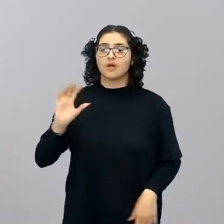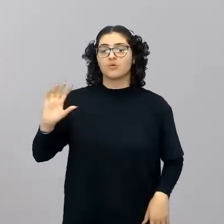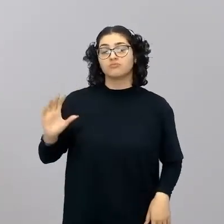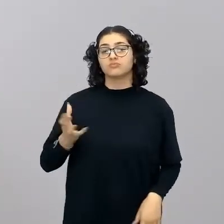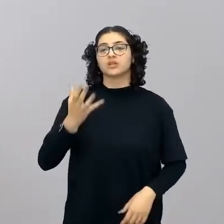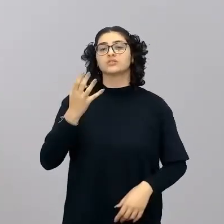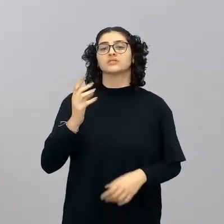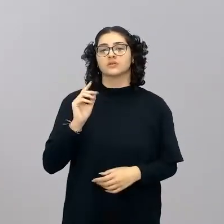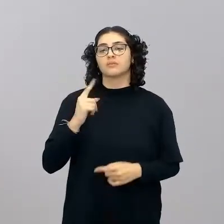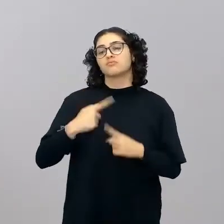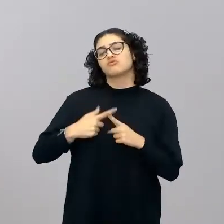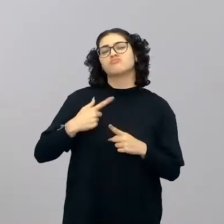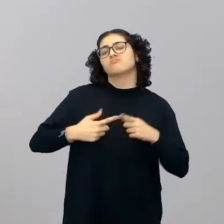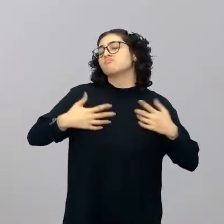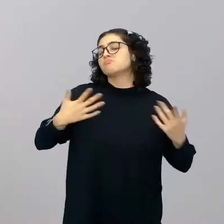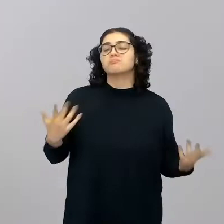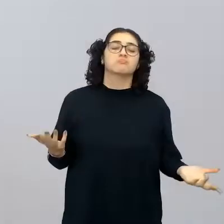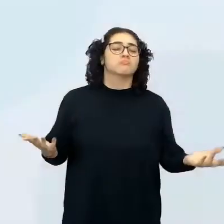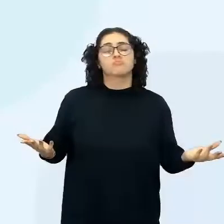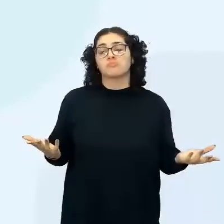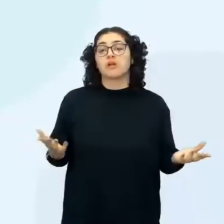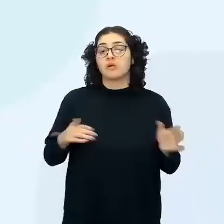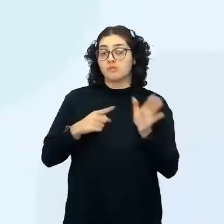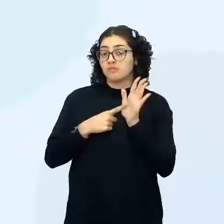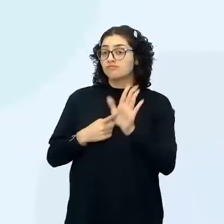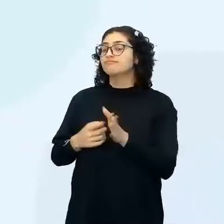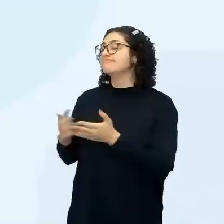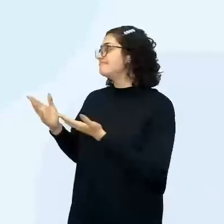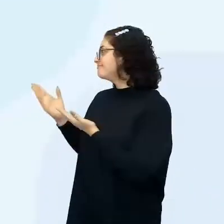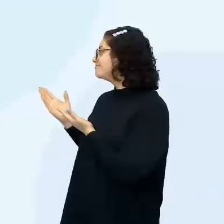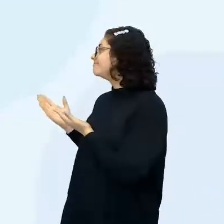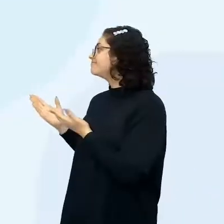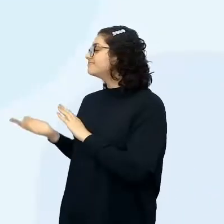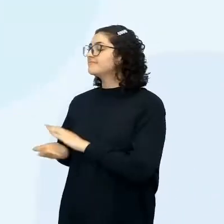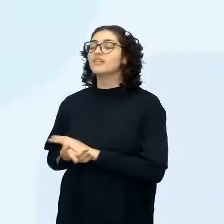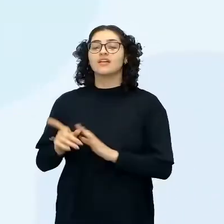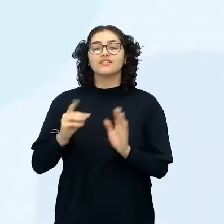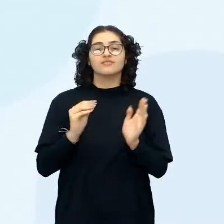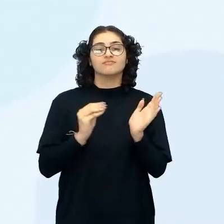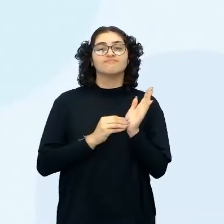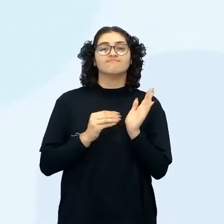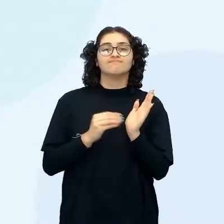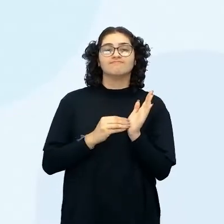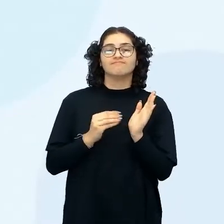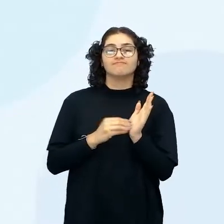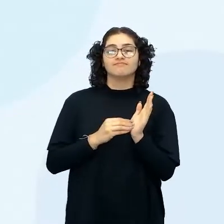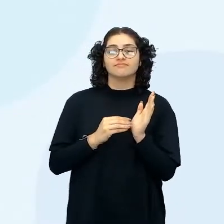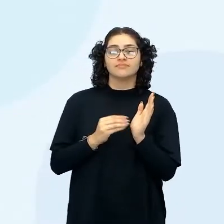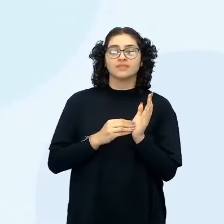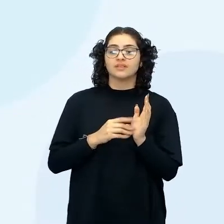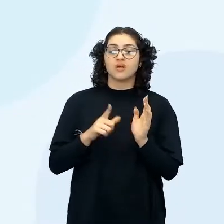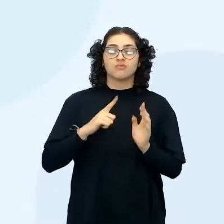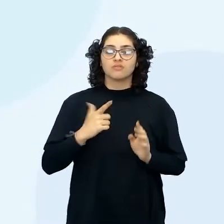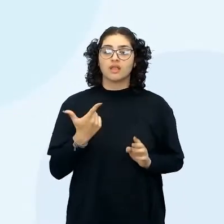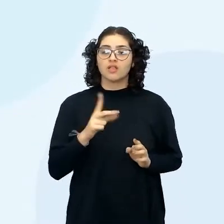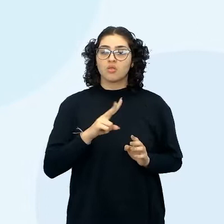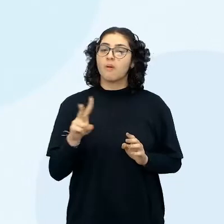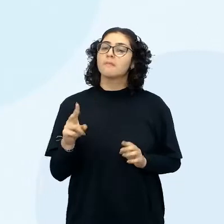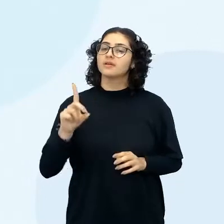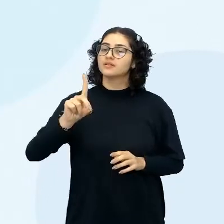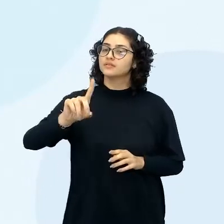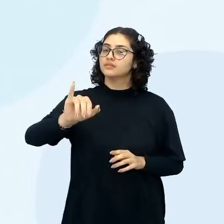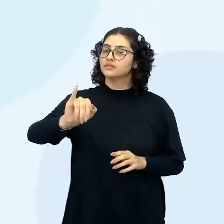acontece, olha só por quê. Vai aparecer aí na tela para vocês. É a falta de distrofina. A distrofina é